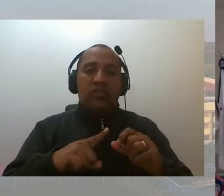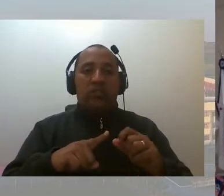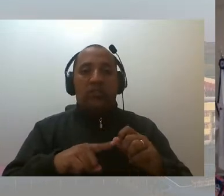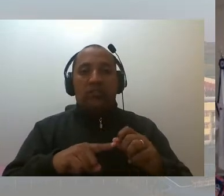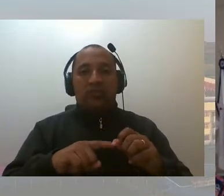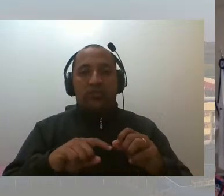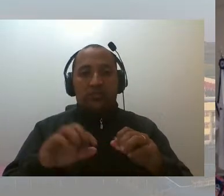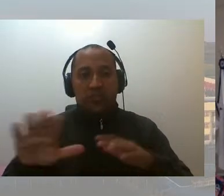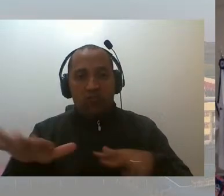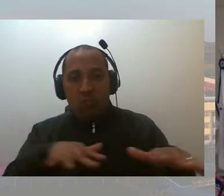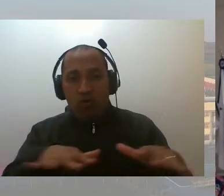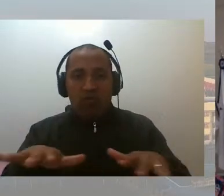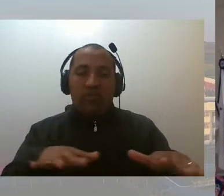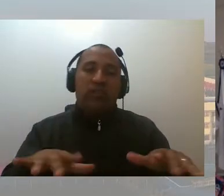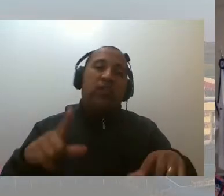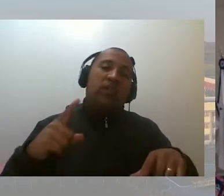na